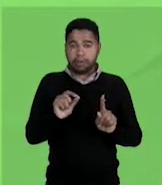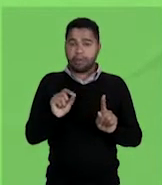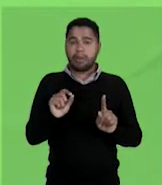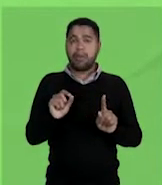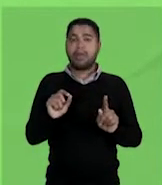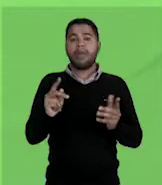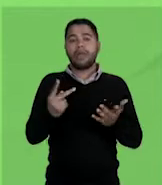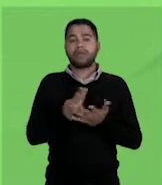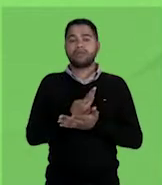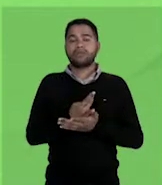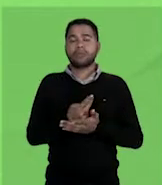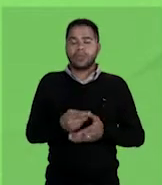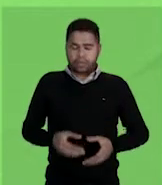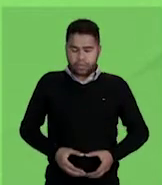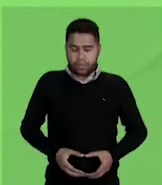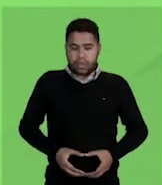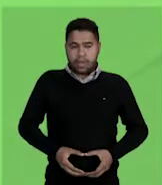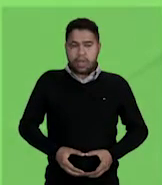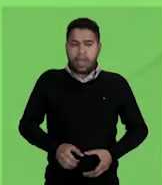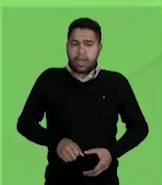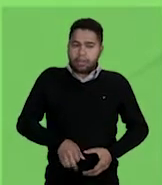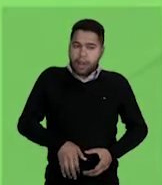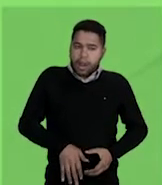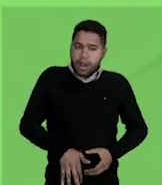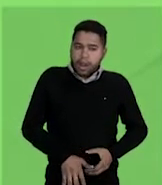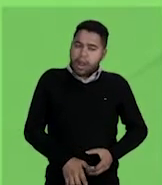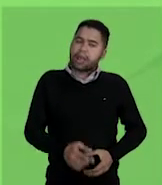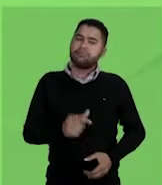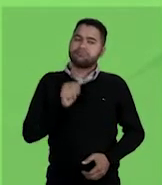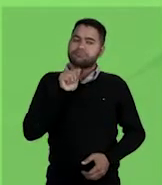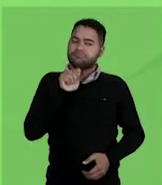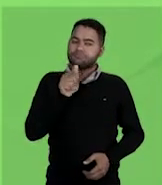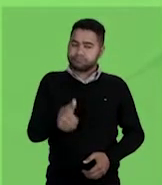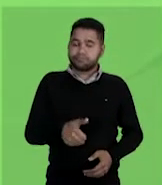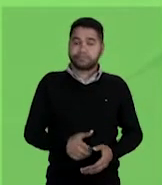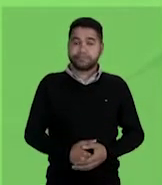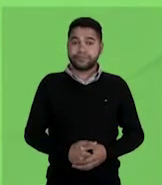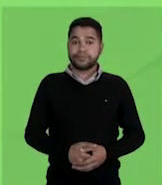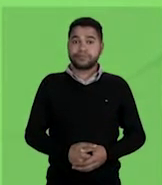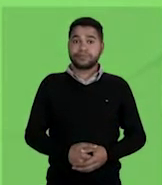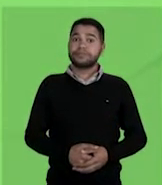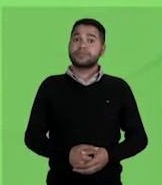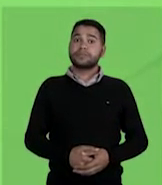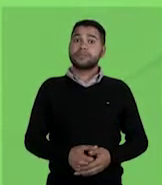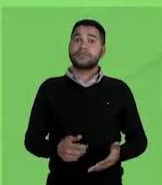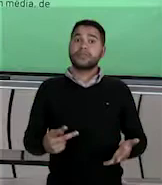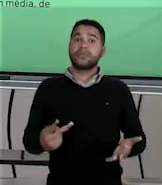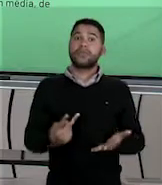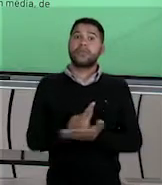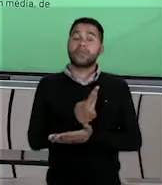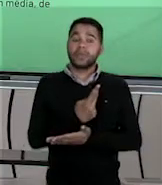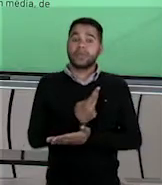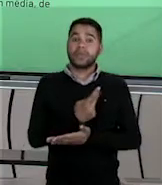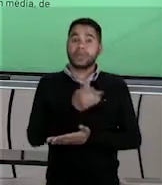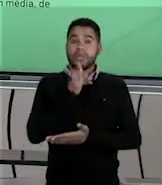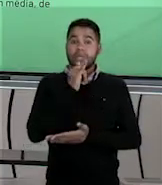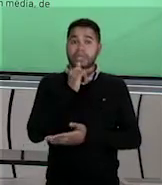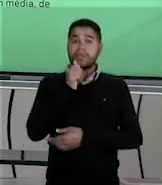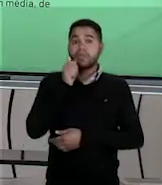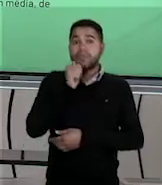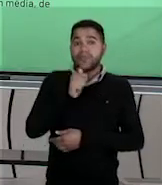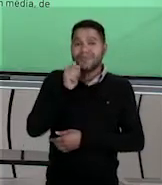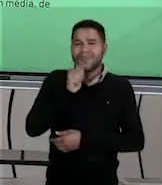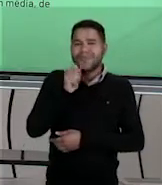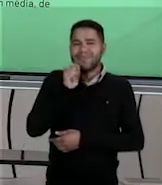a cada ciclo menstrual a menstruação. Então, a menstruação ela vai acontecer nas meninas, né,